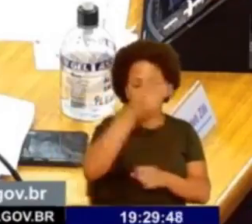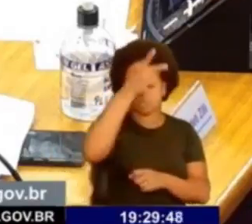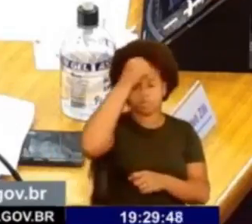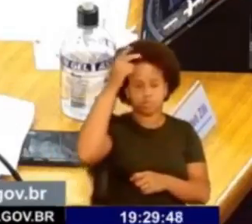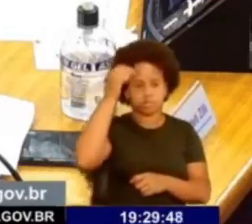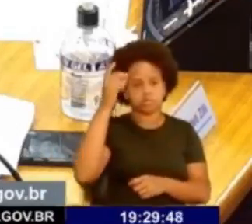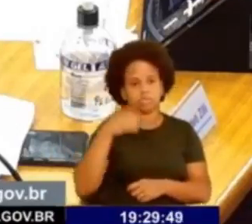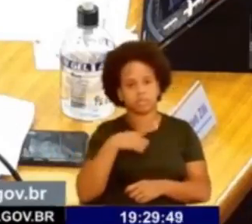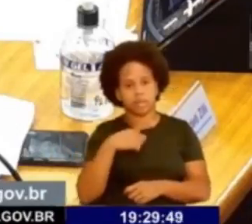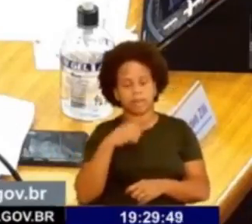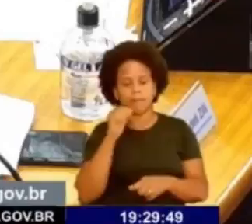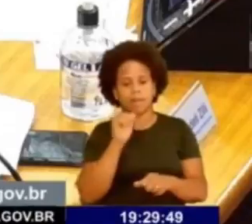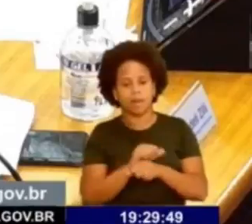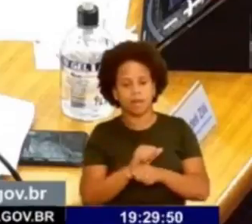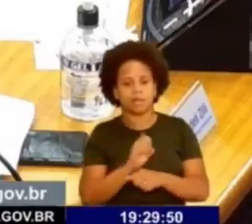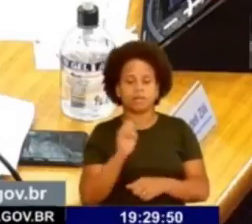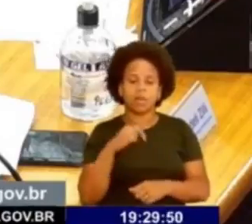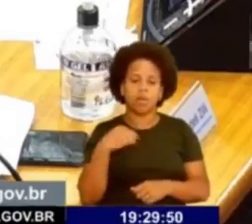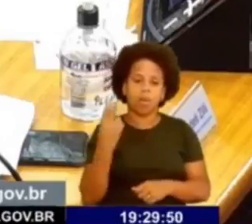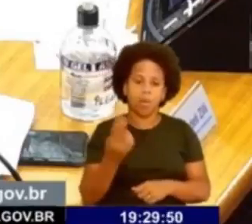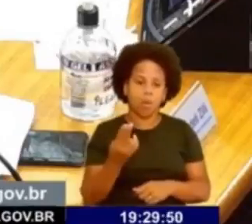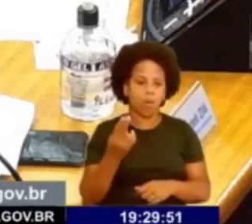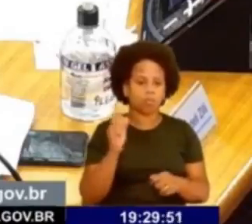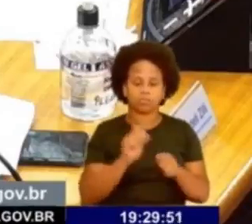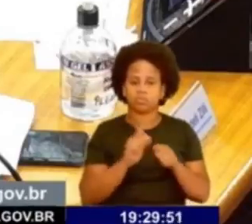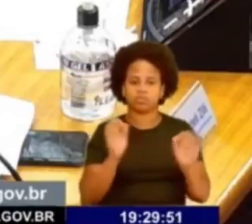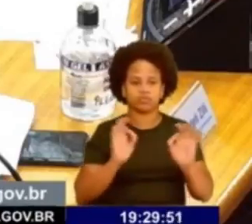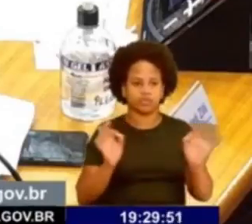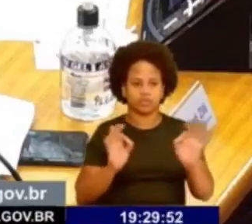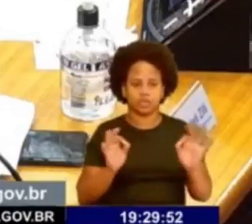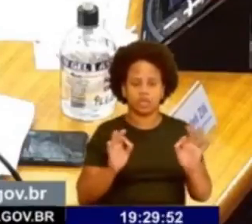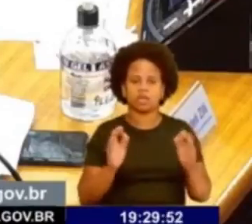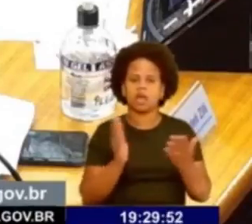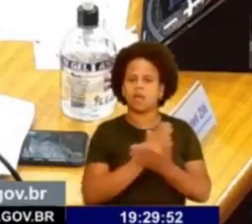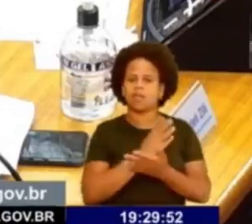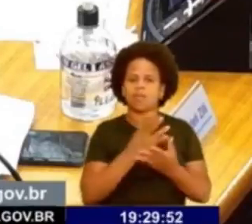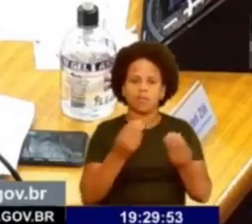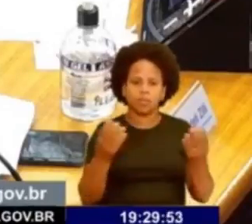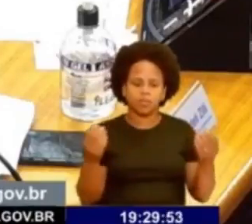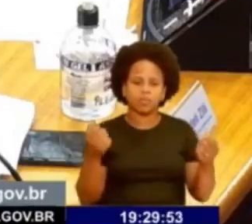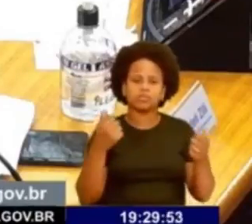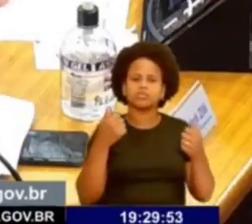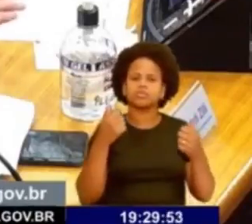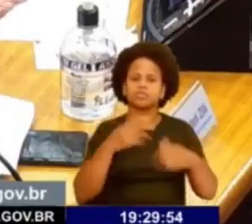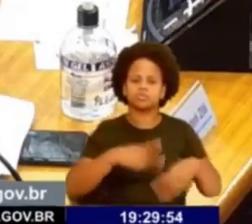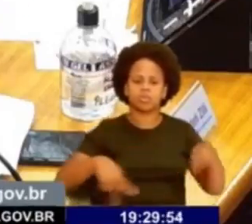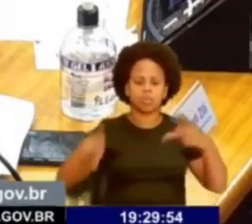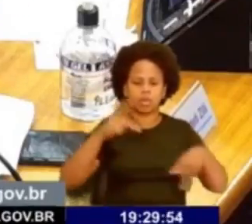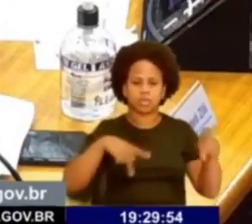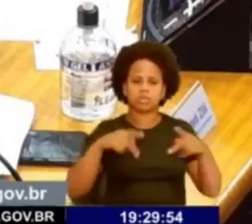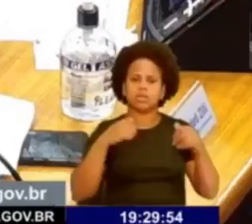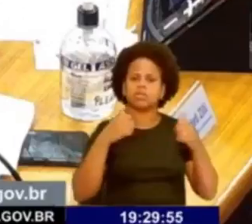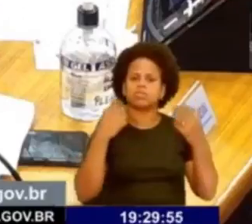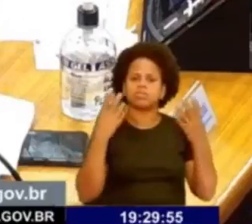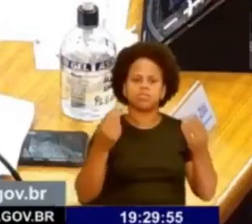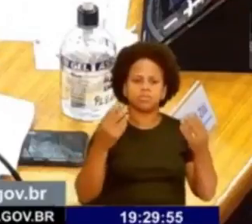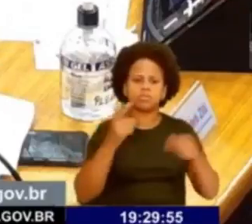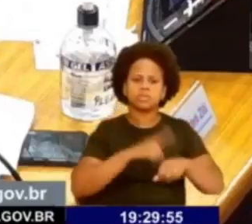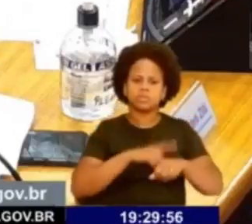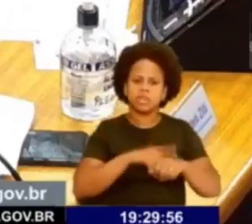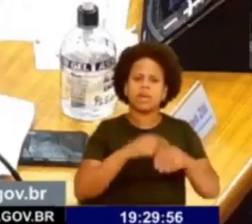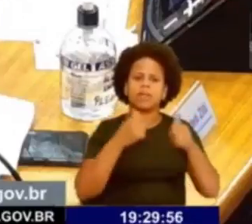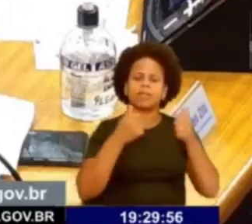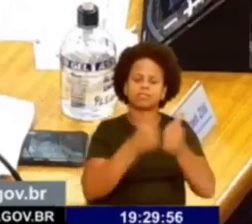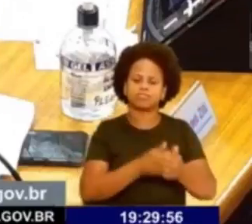população de Ribeirão Preto clama há tempos, justamente pela paralisação das obras. E a efetivação de tal projeto